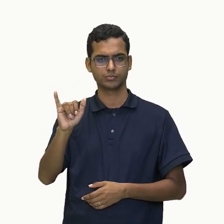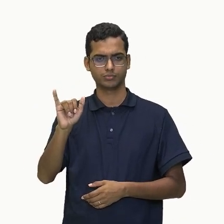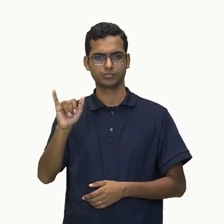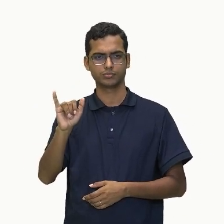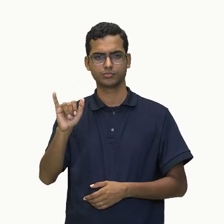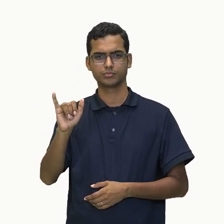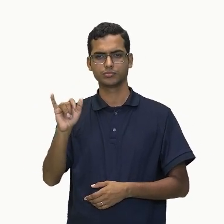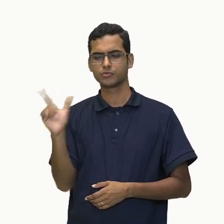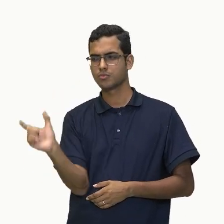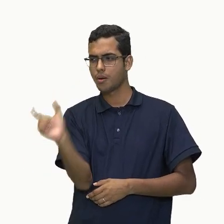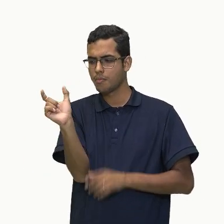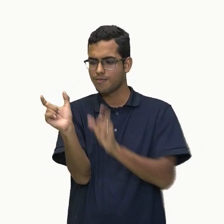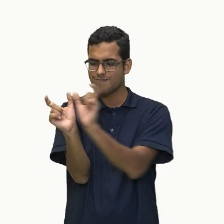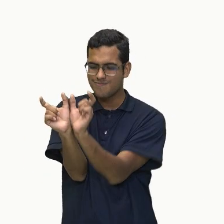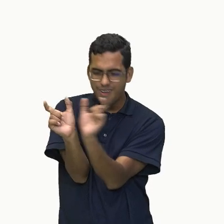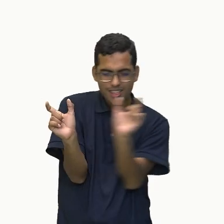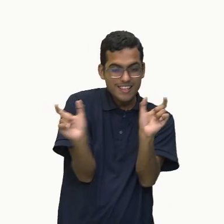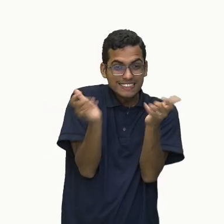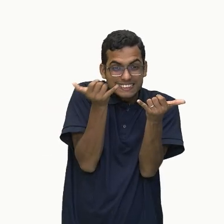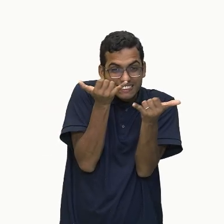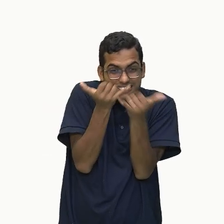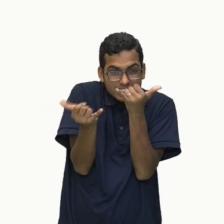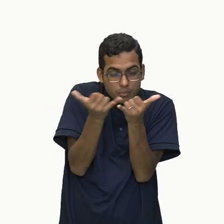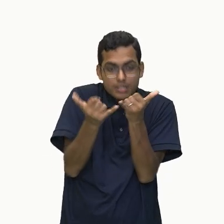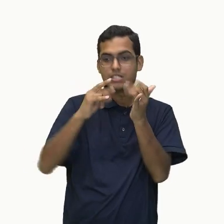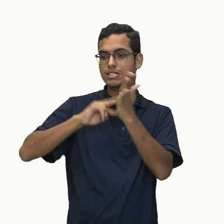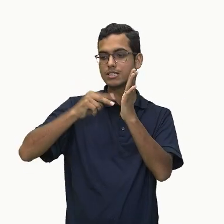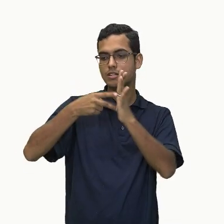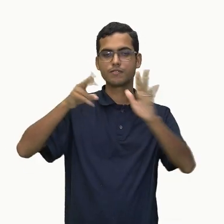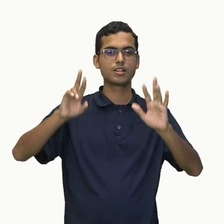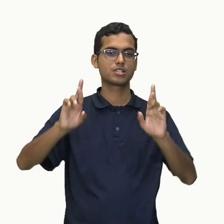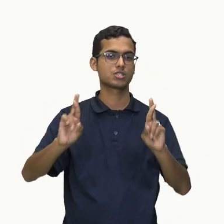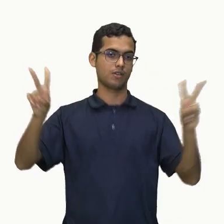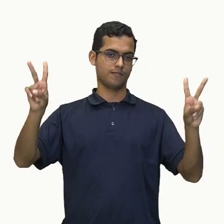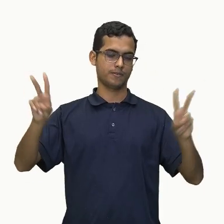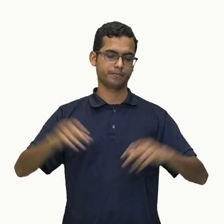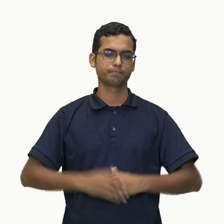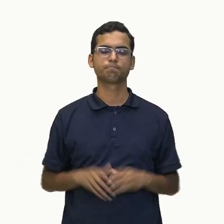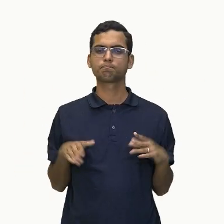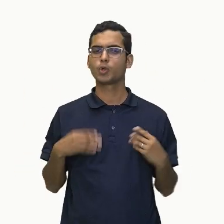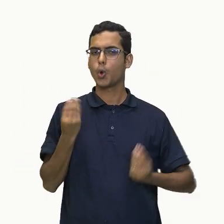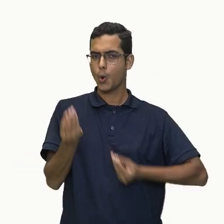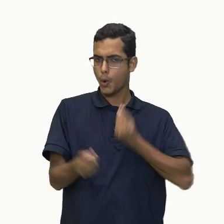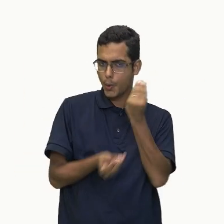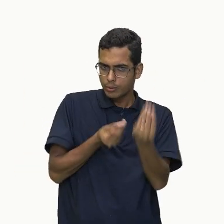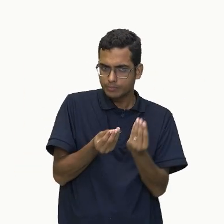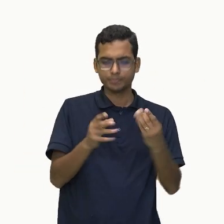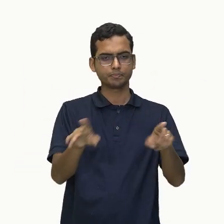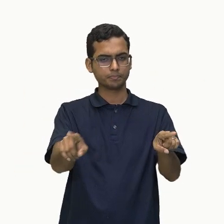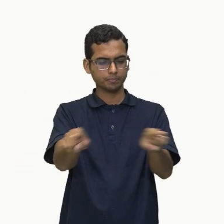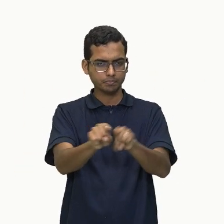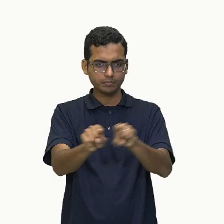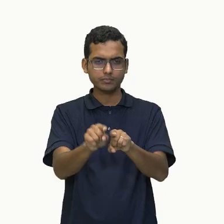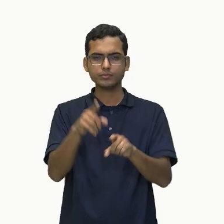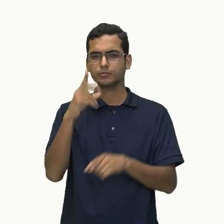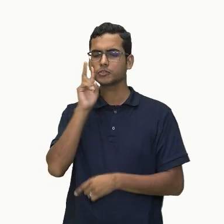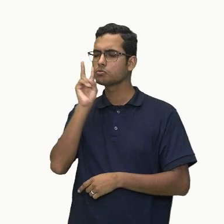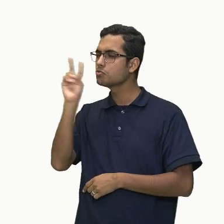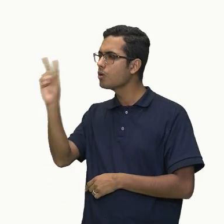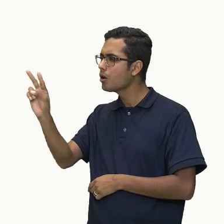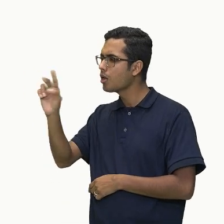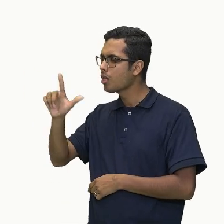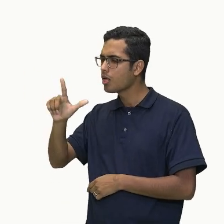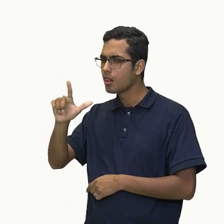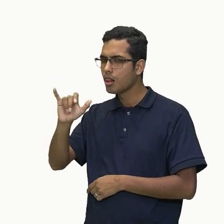uma palavra que parece ser uma coisa, mas na verdade não é. Quando a gente olha, parece que é livraria, né?